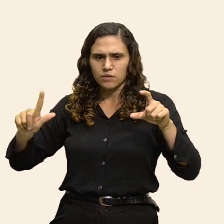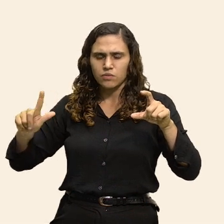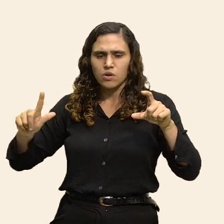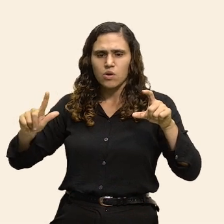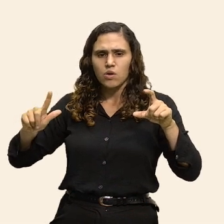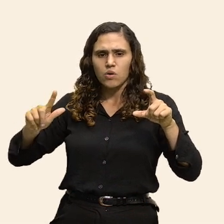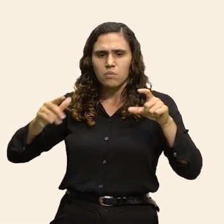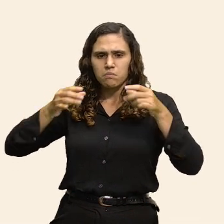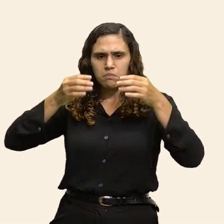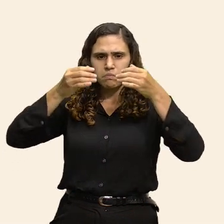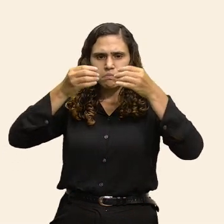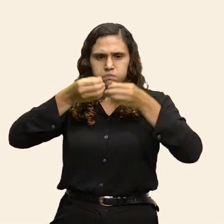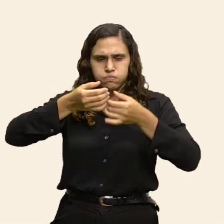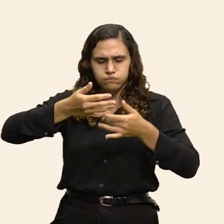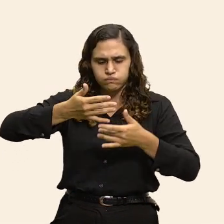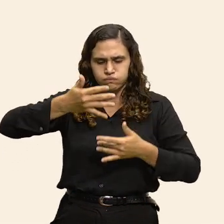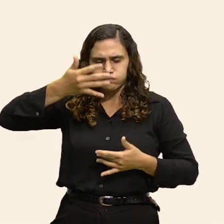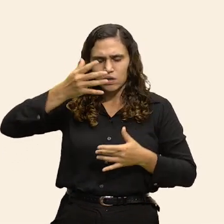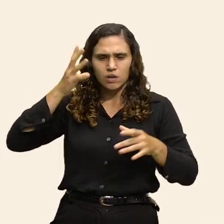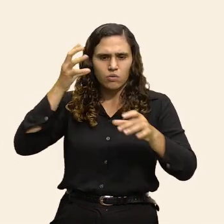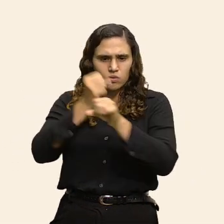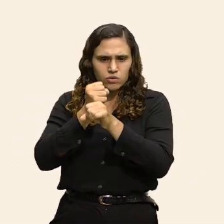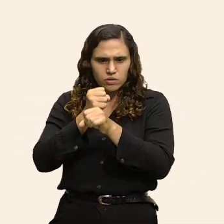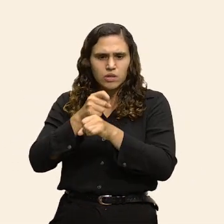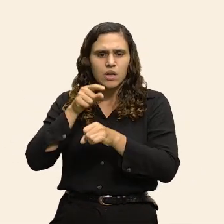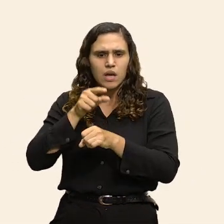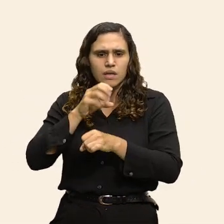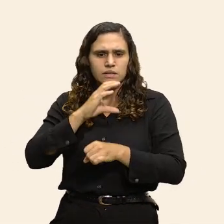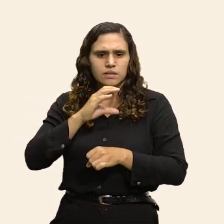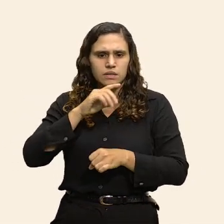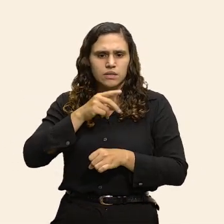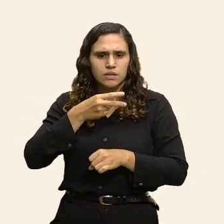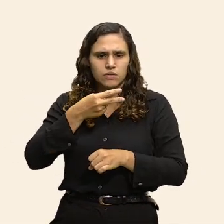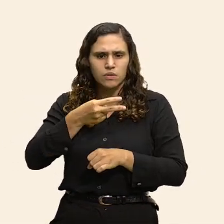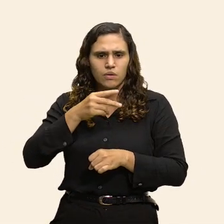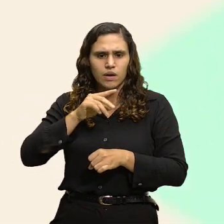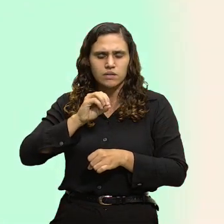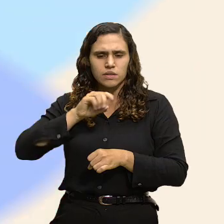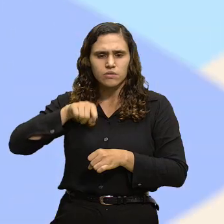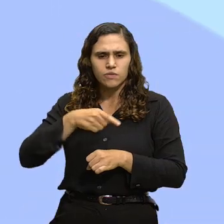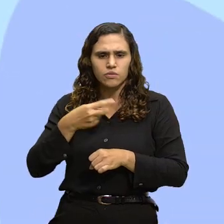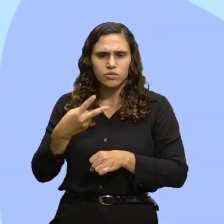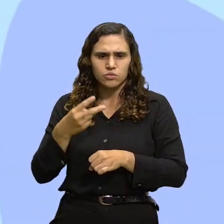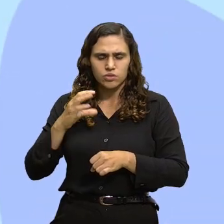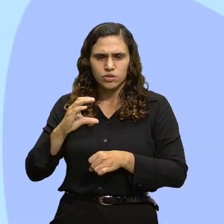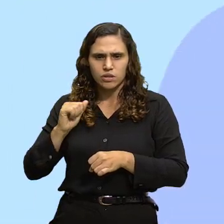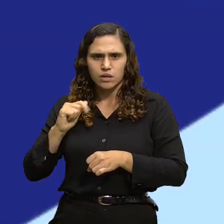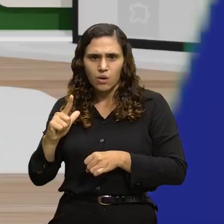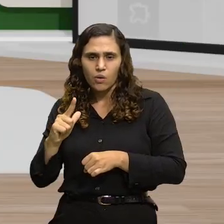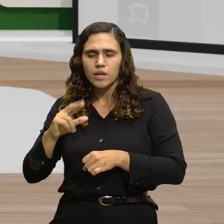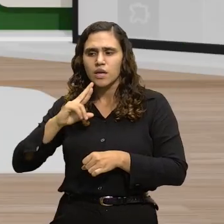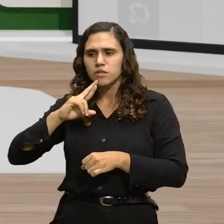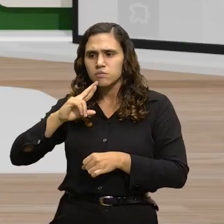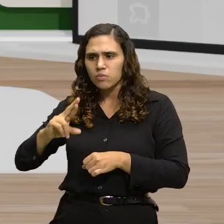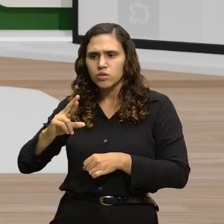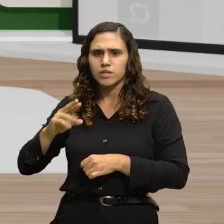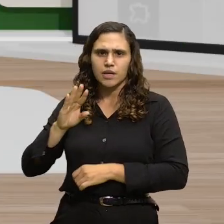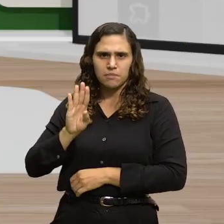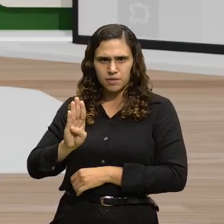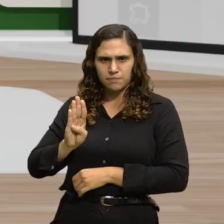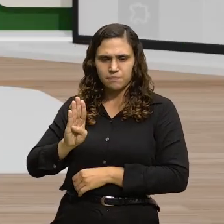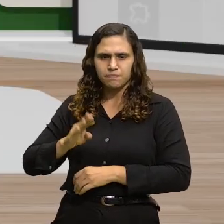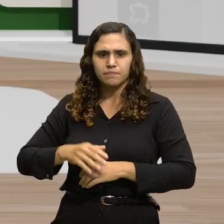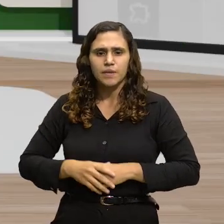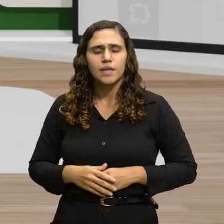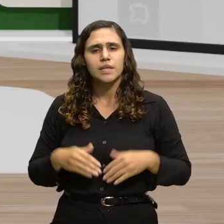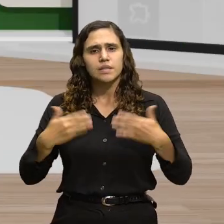Czinho, ele vale 0,2 calorias por grama grau Celsius, que é a nossa alternativa B. Bom, na aula de